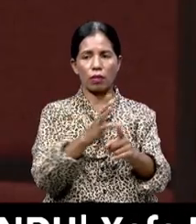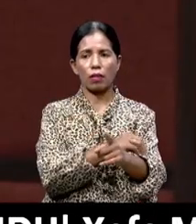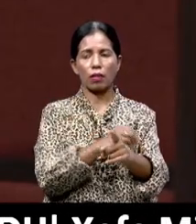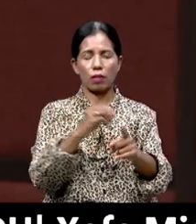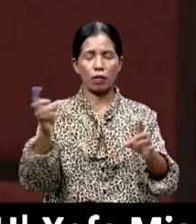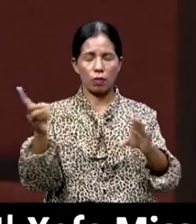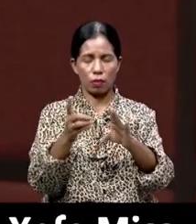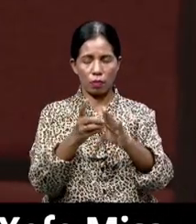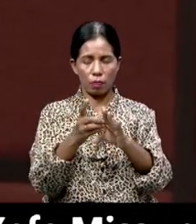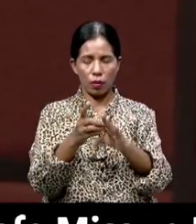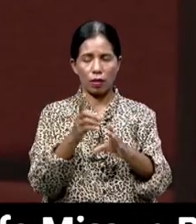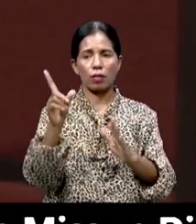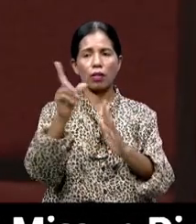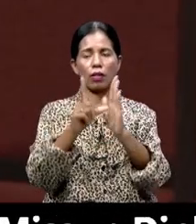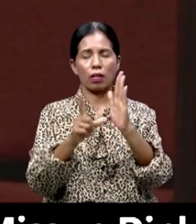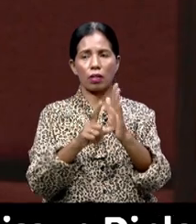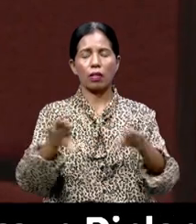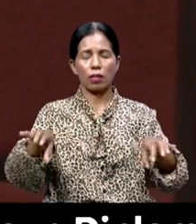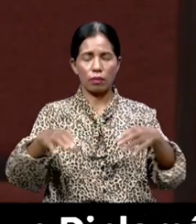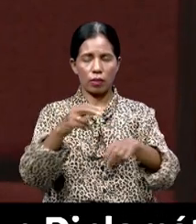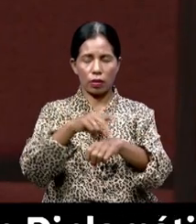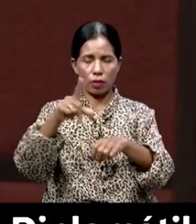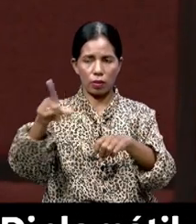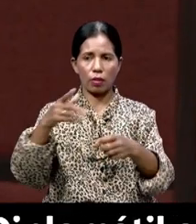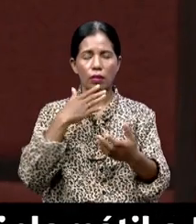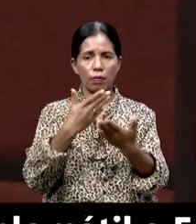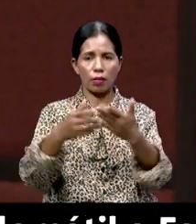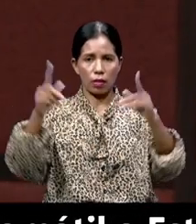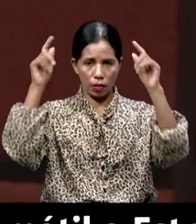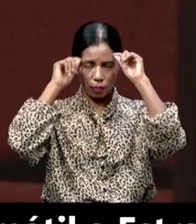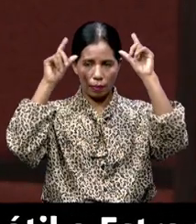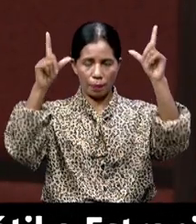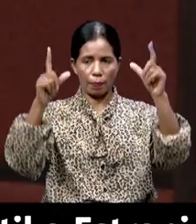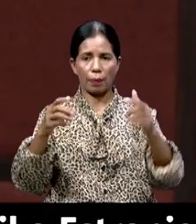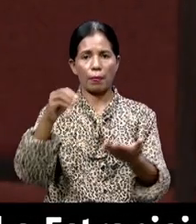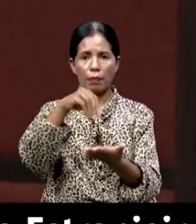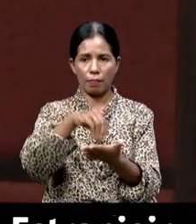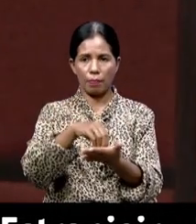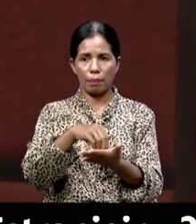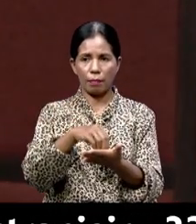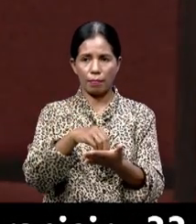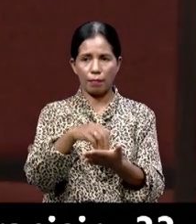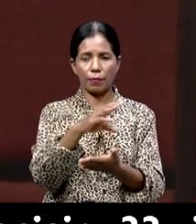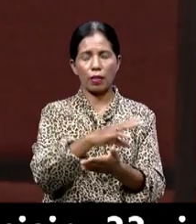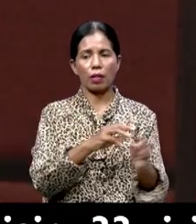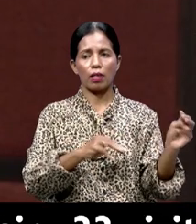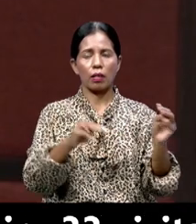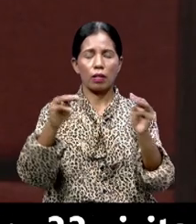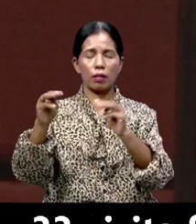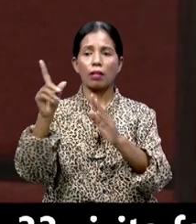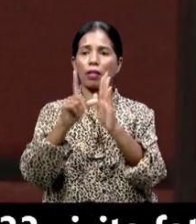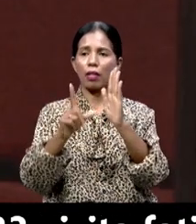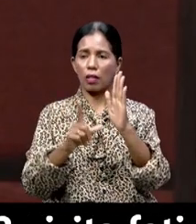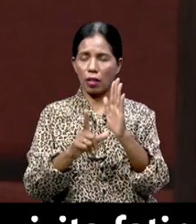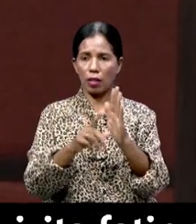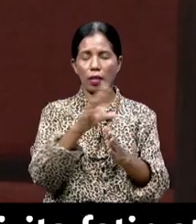documento legal do nosso Sistema Nacional de Qualificações de Timor-Leste. Prevê-se que a alteração do decreto-lei que regula